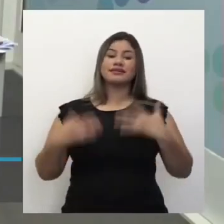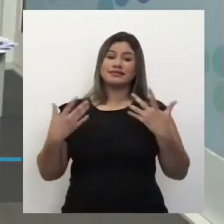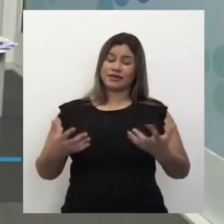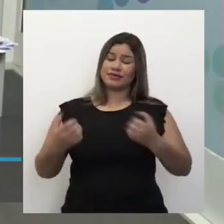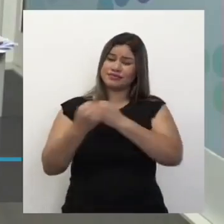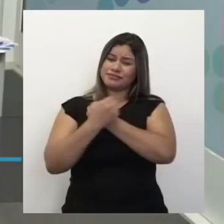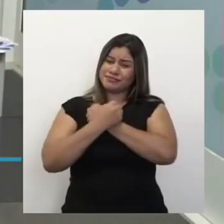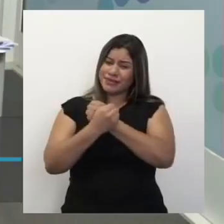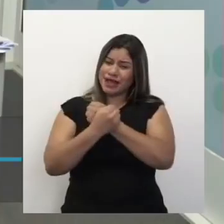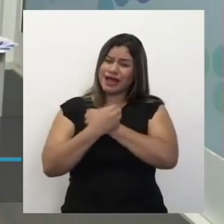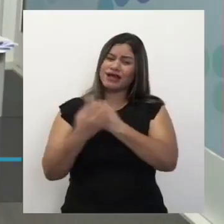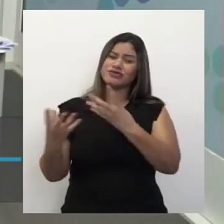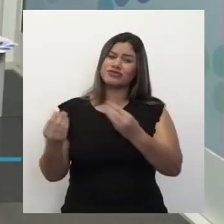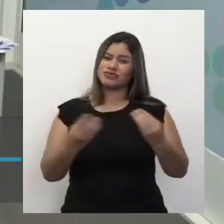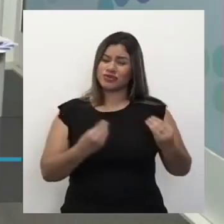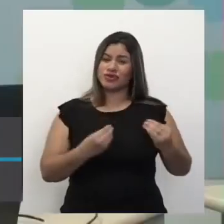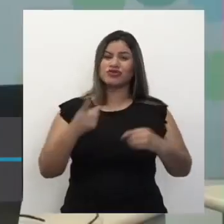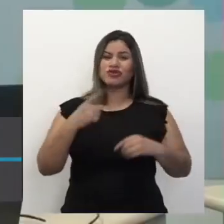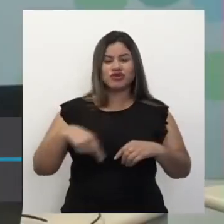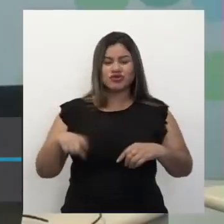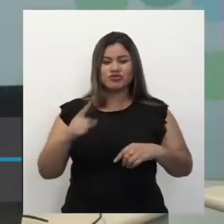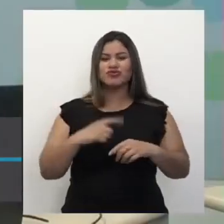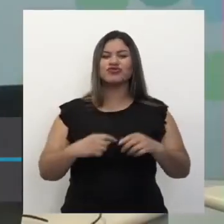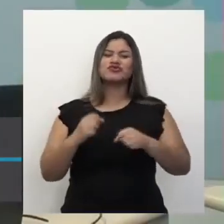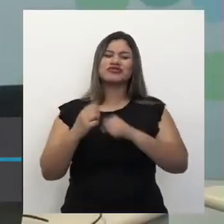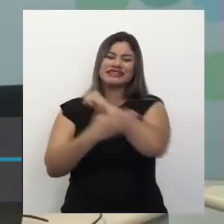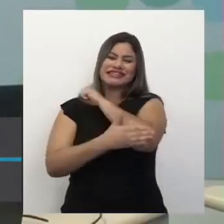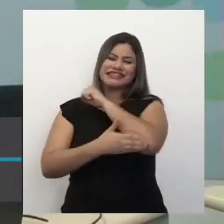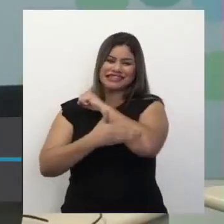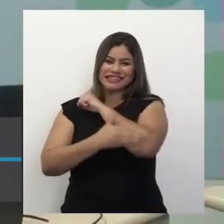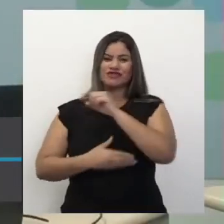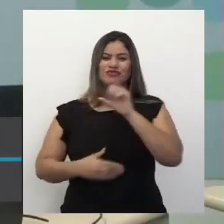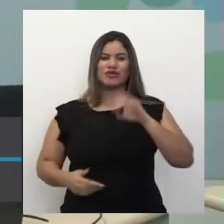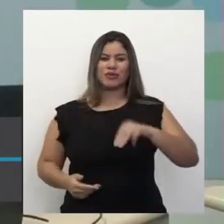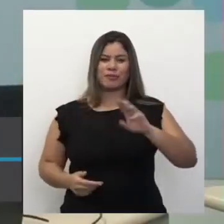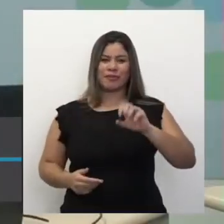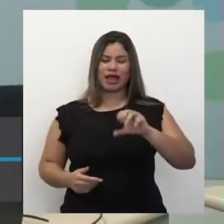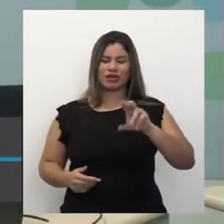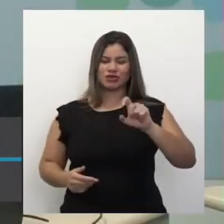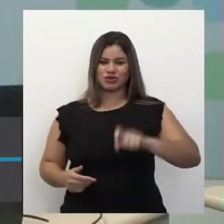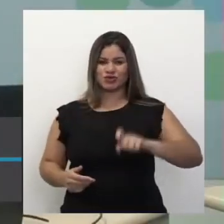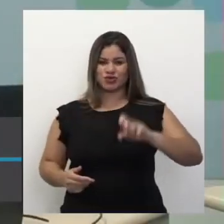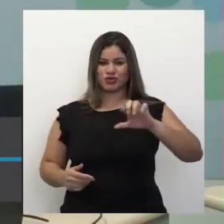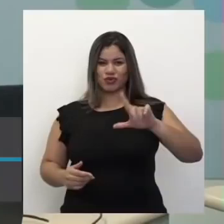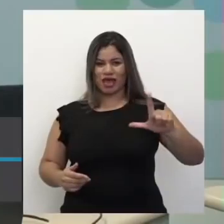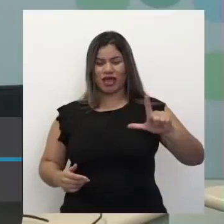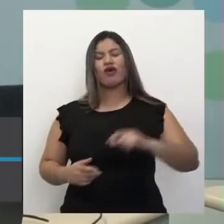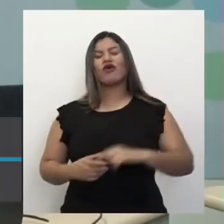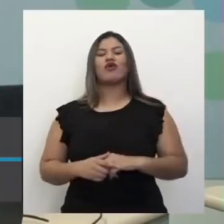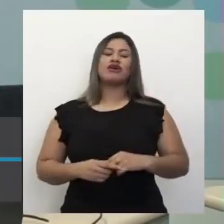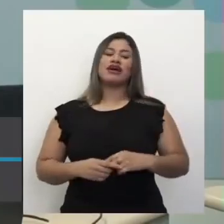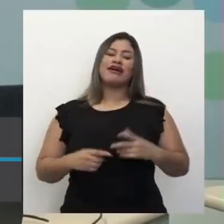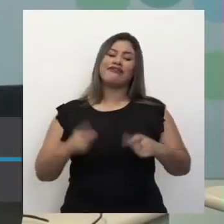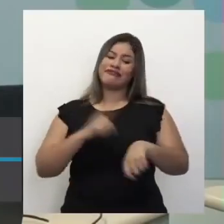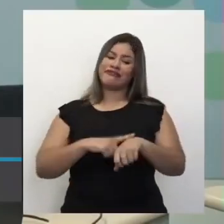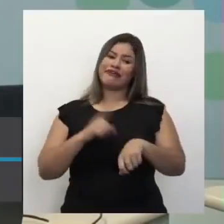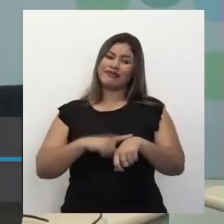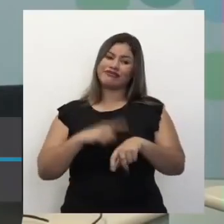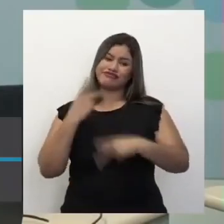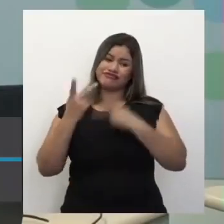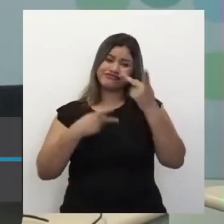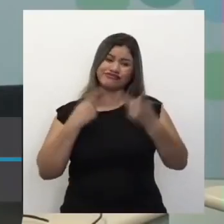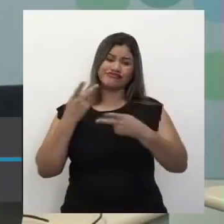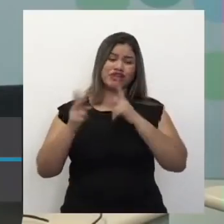pessoal tá com ciúme do professor Maxwell aqui, gente. Um abraço, professora Salete, um abraço pro pessoal que sempre tá aqui com a gente, tá bom? Aqui não dá tempo de falar o nome de todo